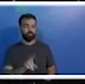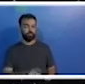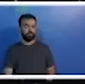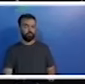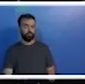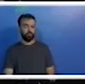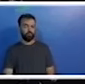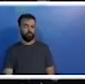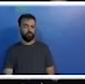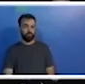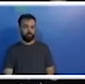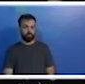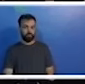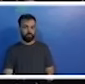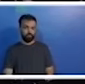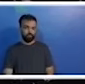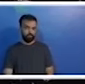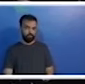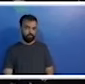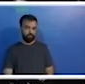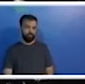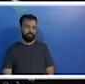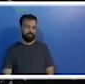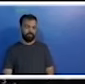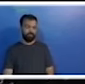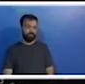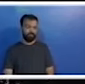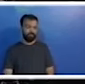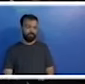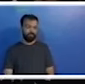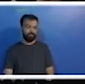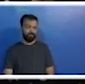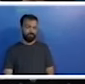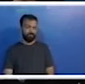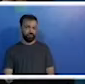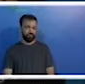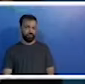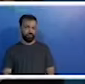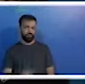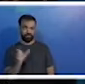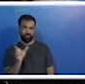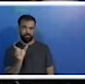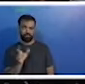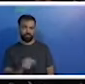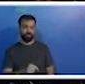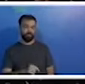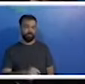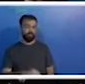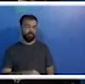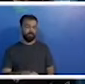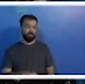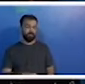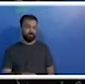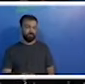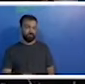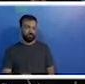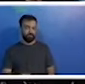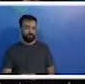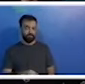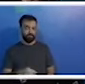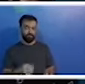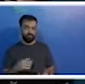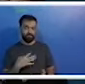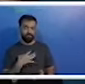duas vezes para falar essa palavra muito bem em qual é a palavrinha que nós vamos treinar agora qual é o